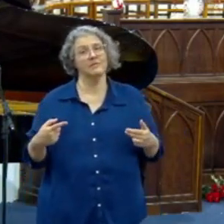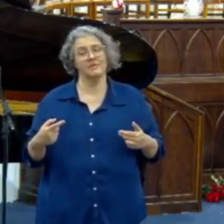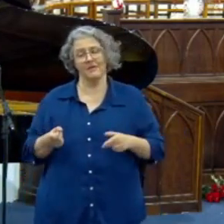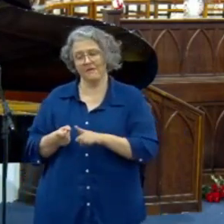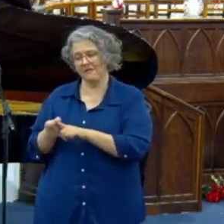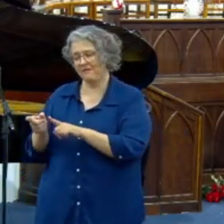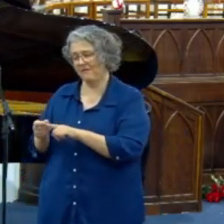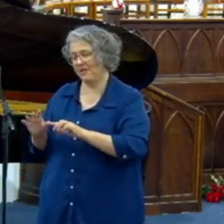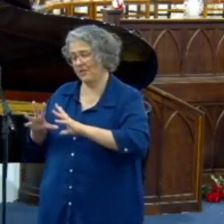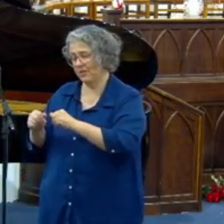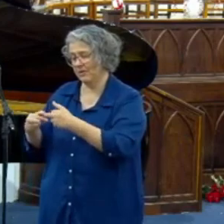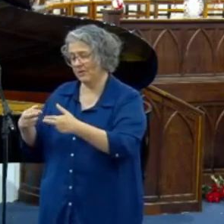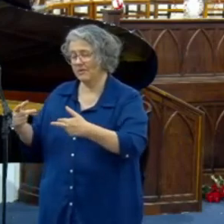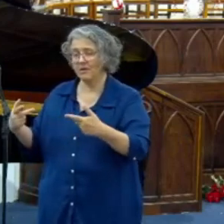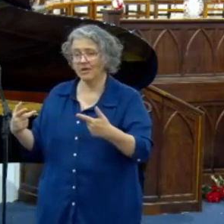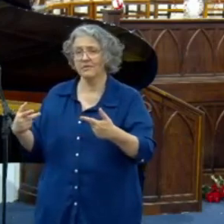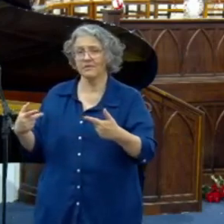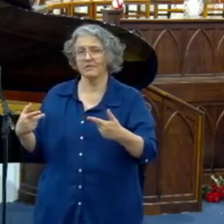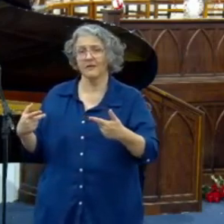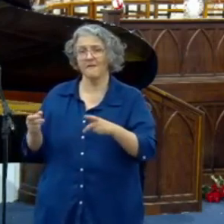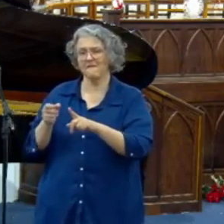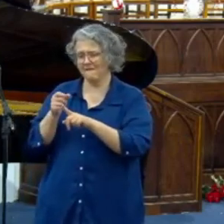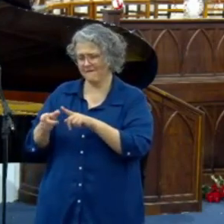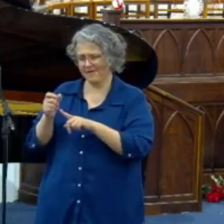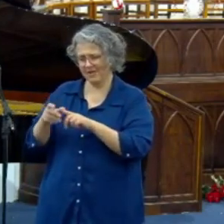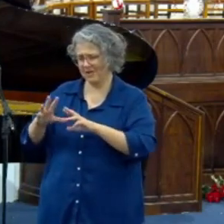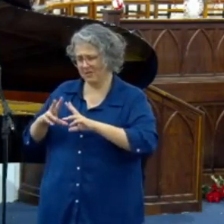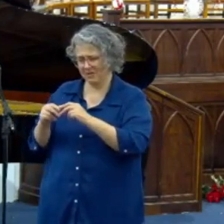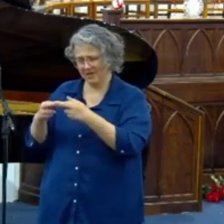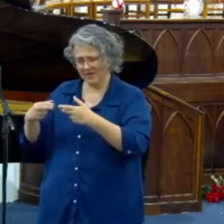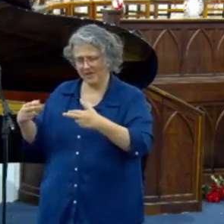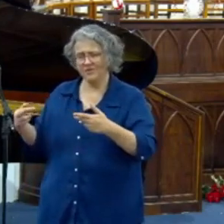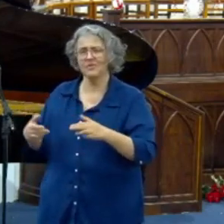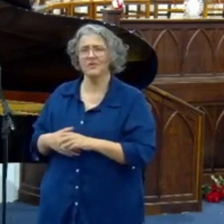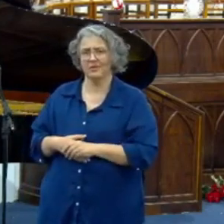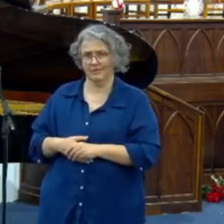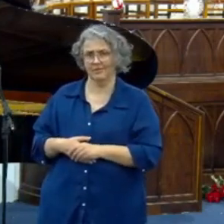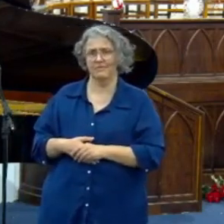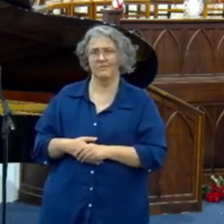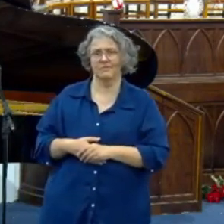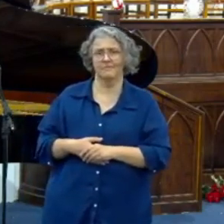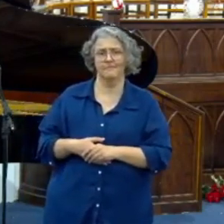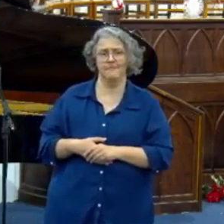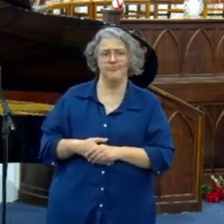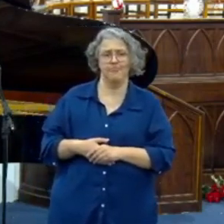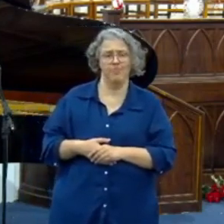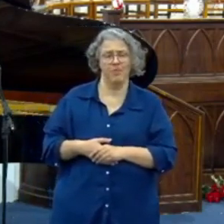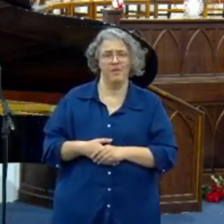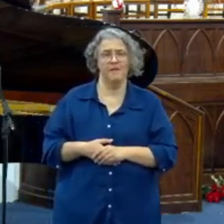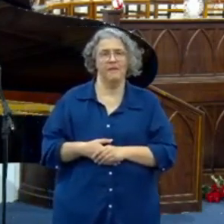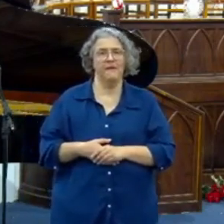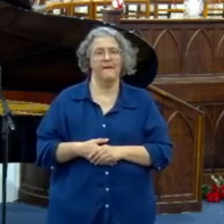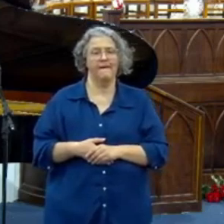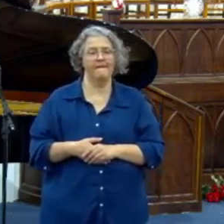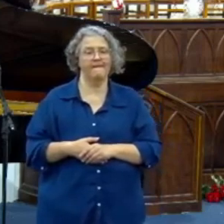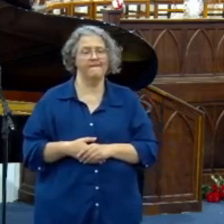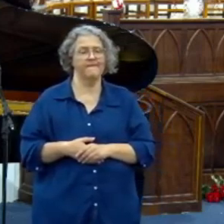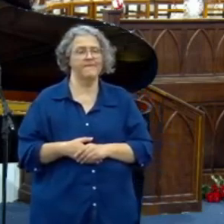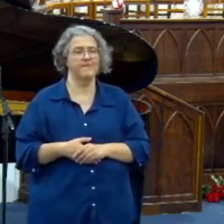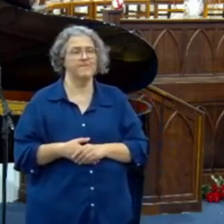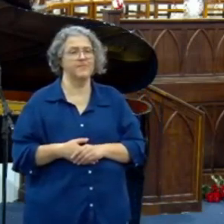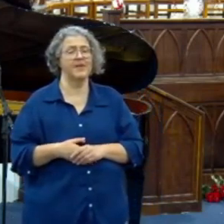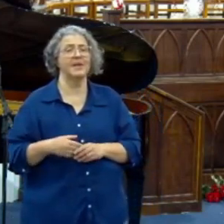você tem. E eu chamo essa divisão de renuncie o que é perecível. Quantas coisas nós